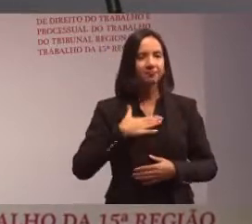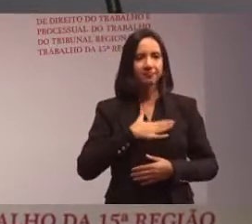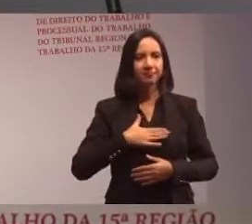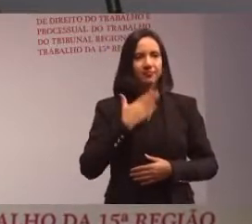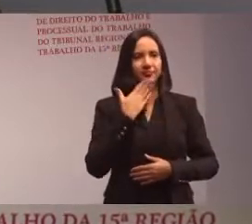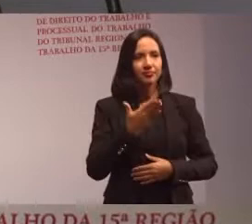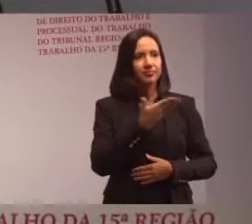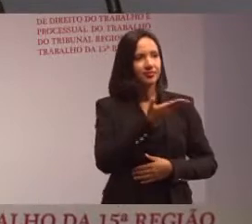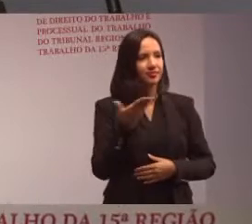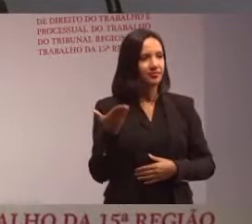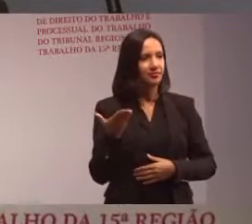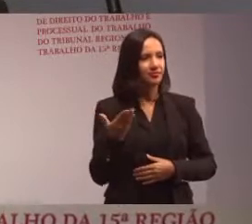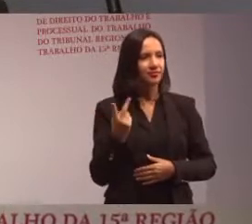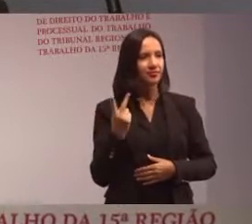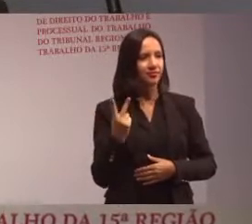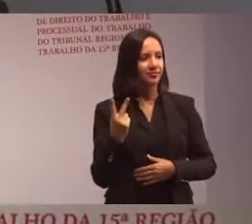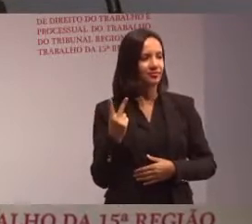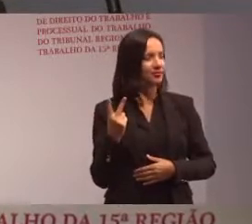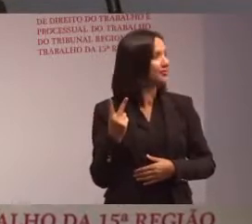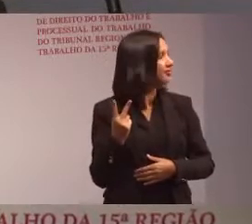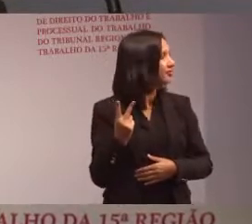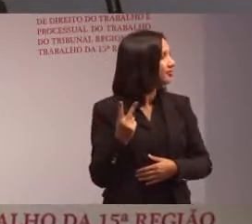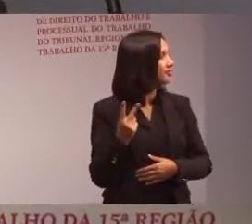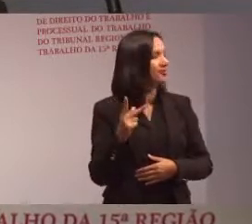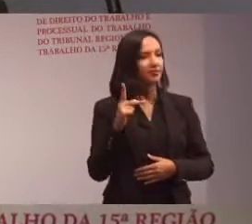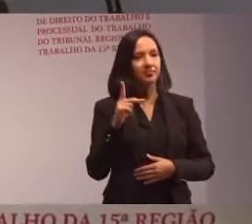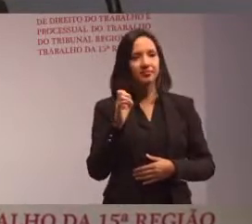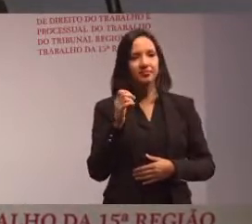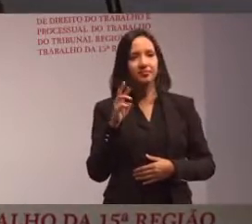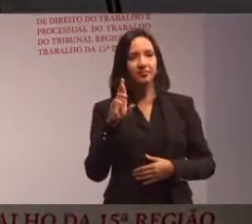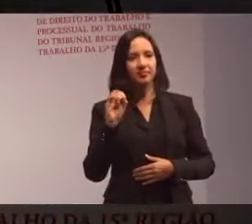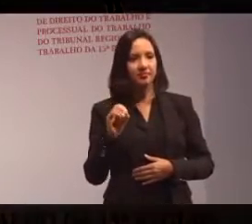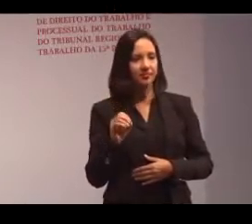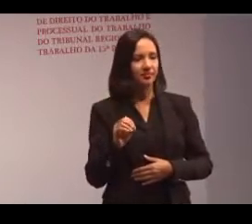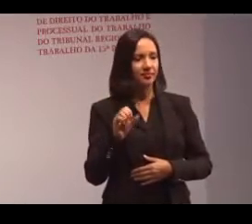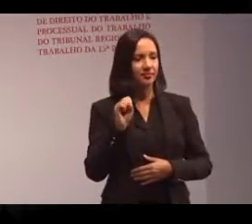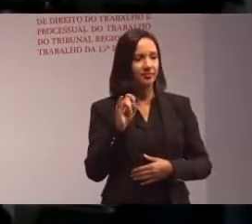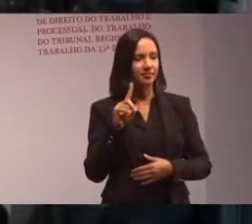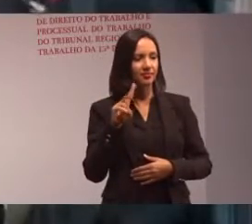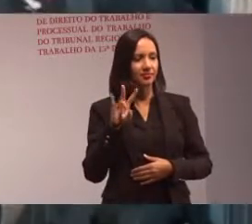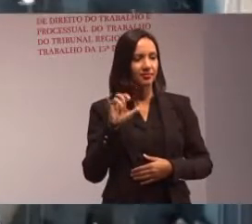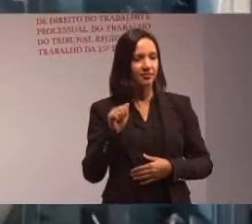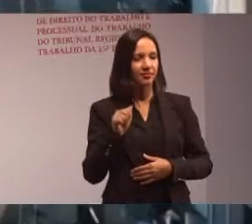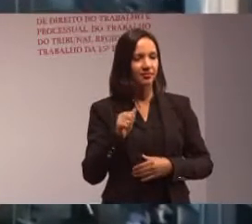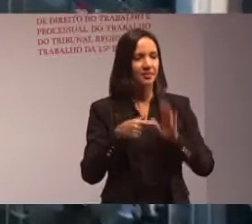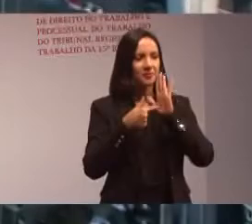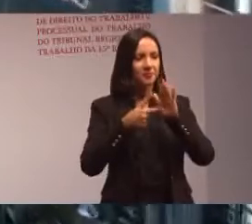pedir para a minha super dupla, Pedro e Silvio, rodar o vídeo para a gente um minutinho.